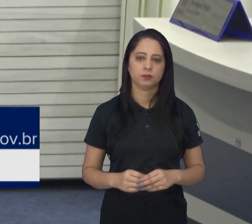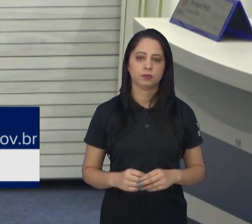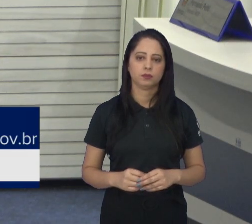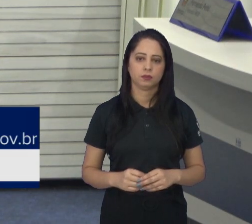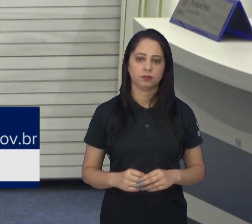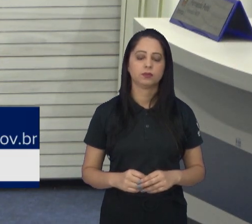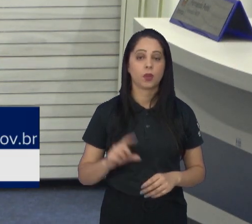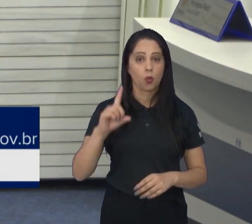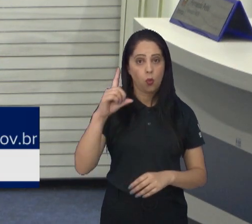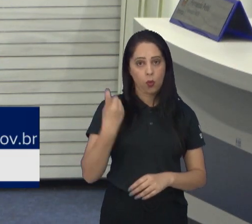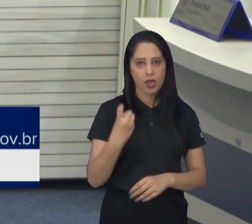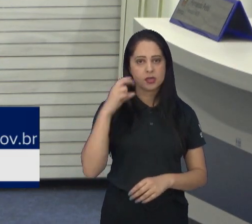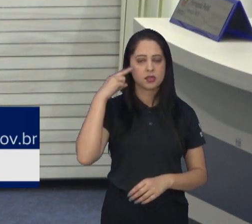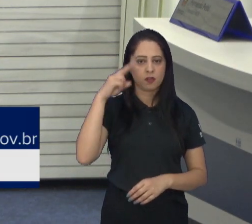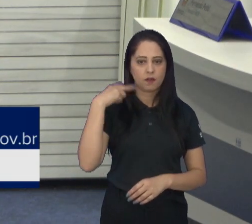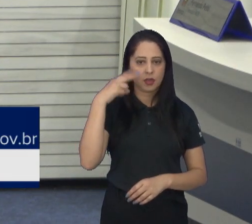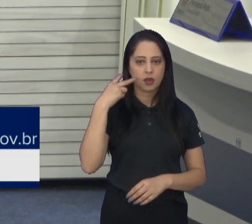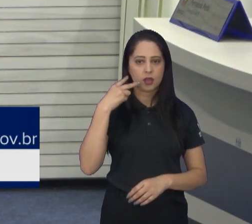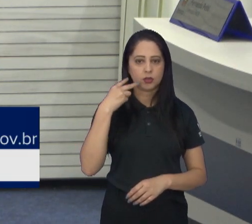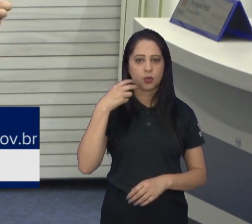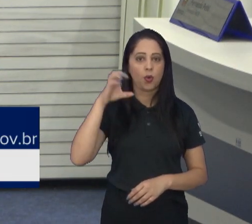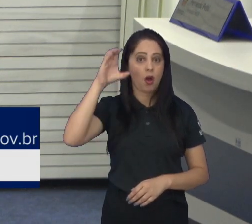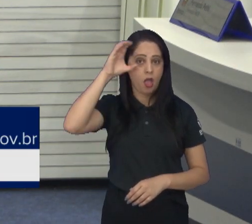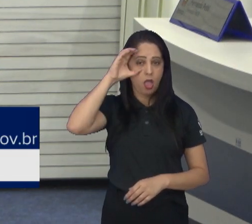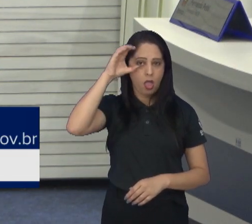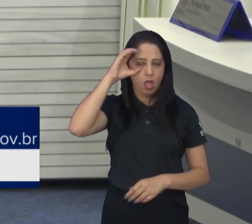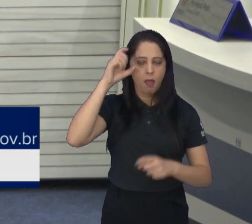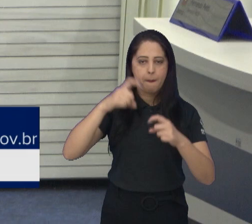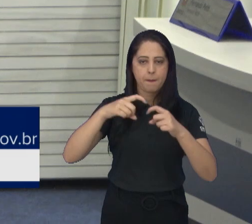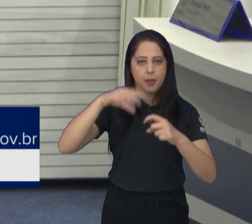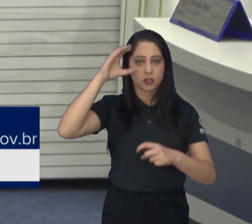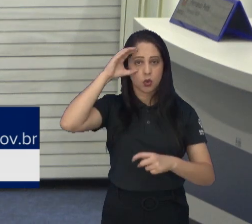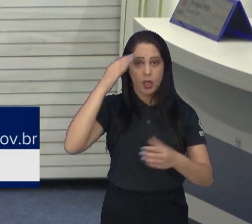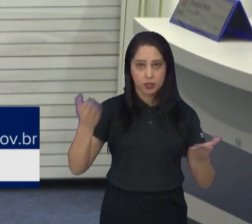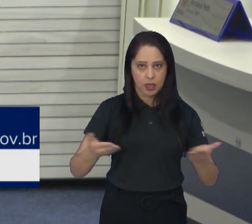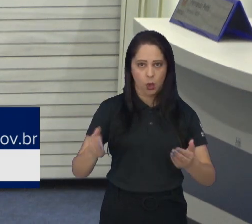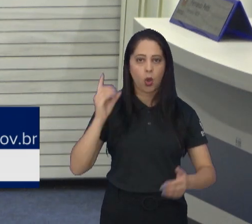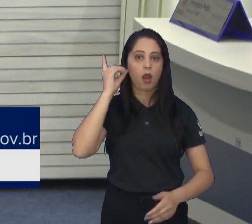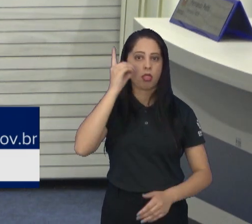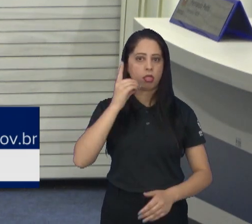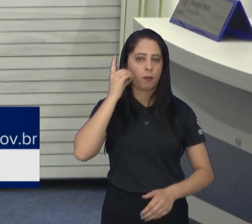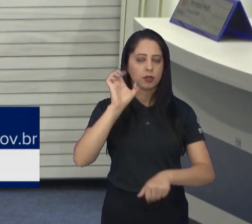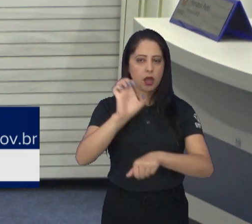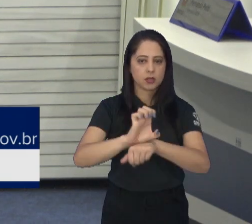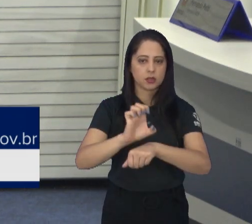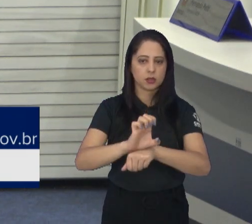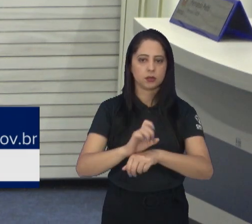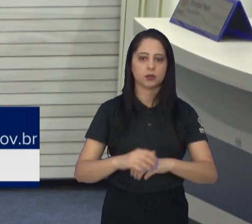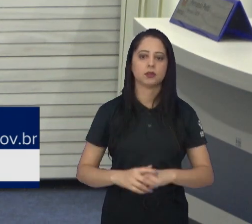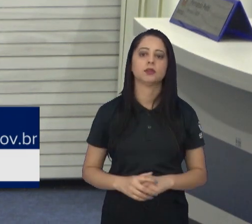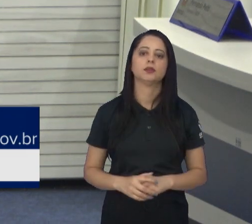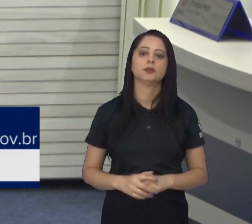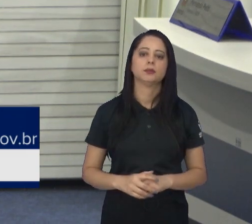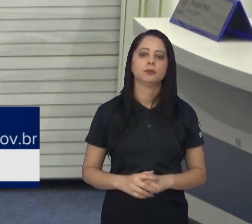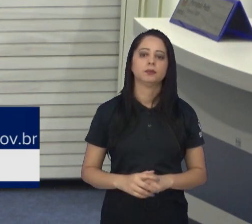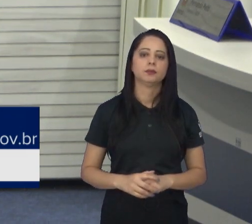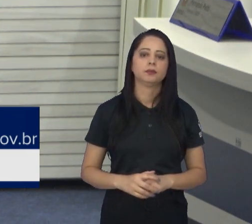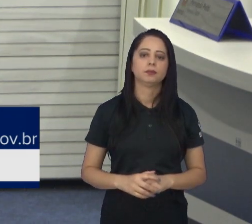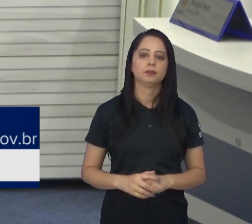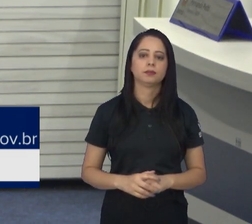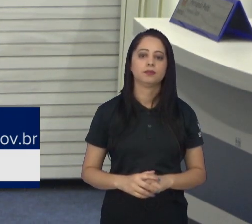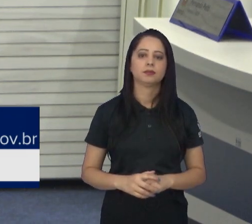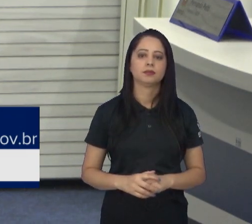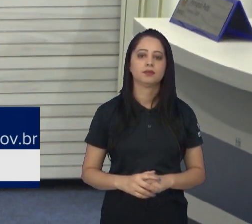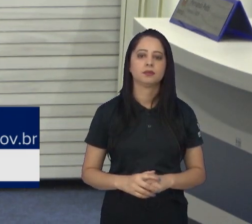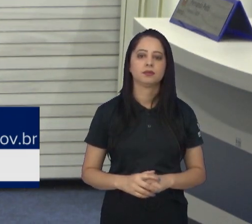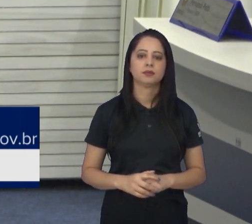O ex-vereador, doutor Elton, hoje é deputado estadual, né? Esse plano... A cada